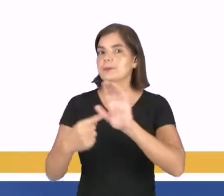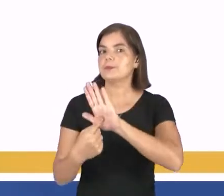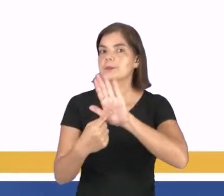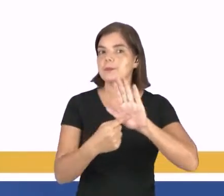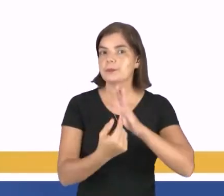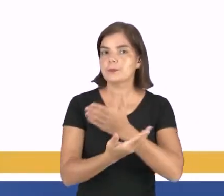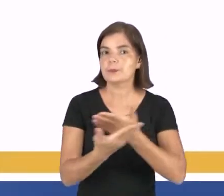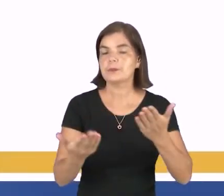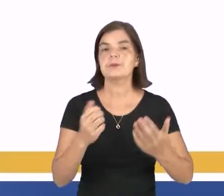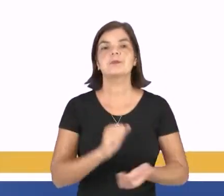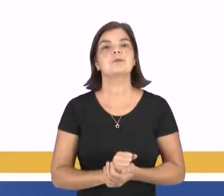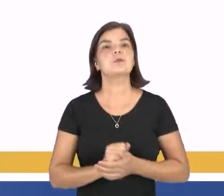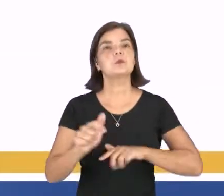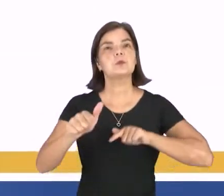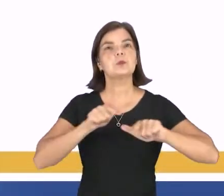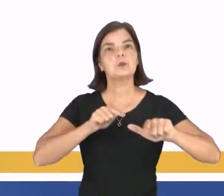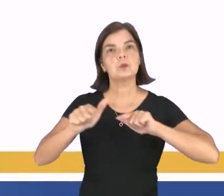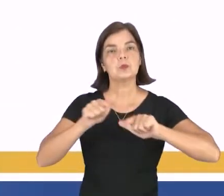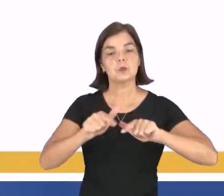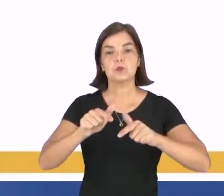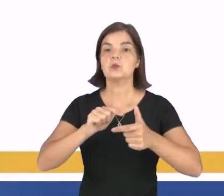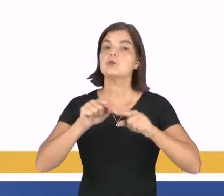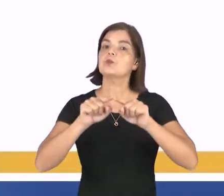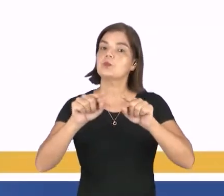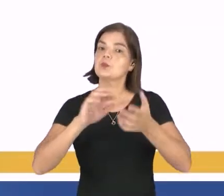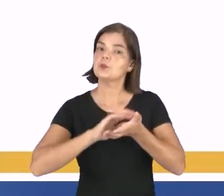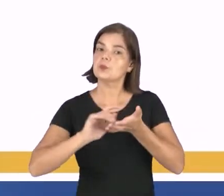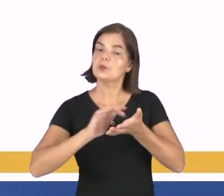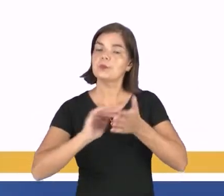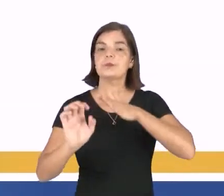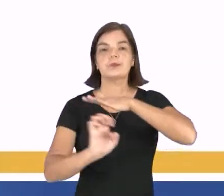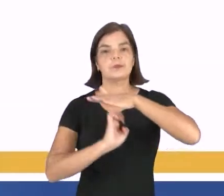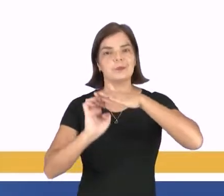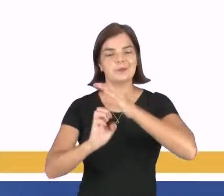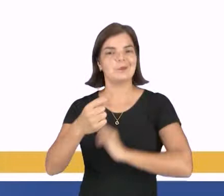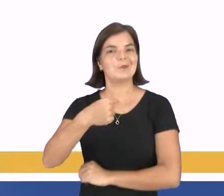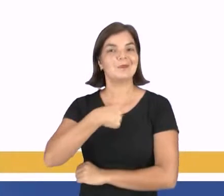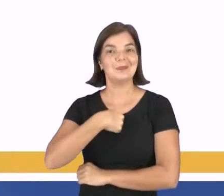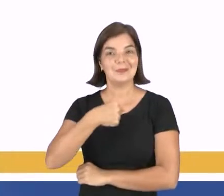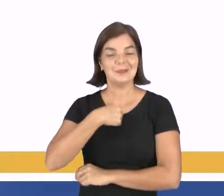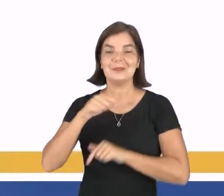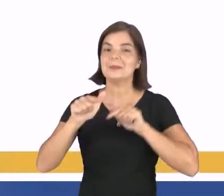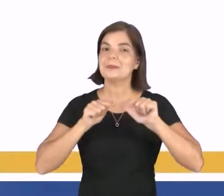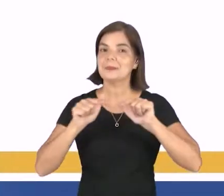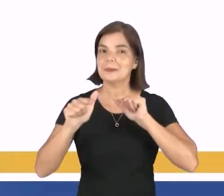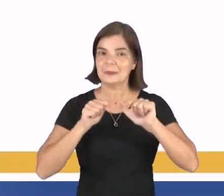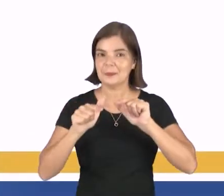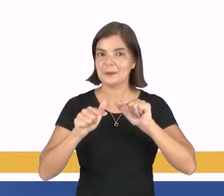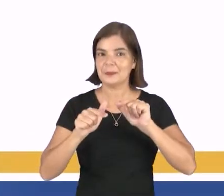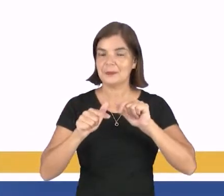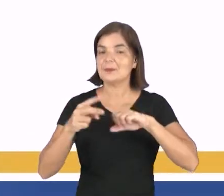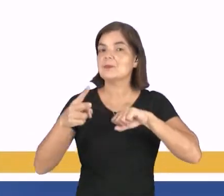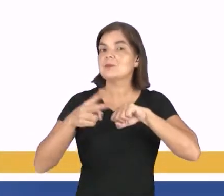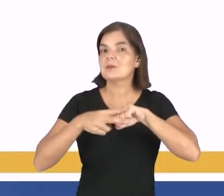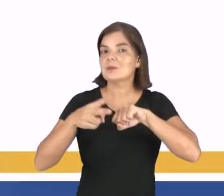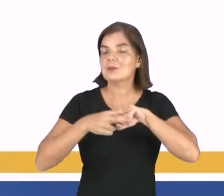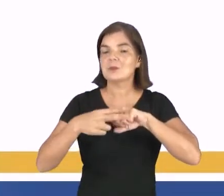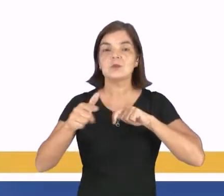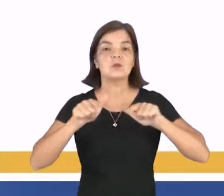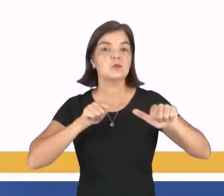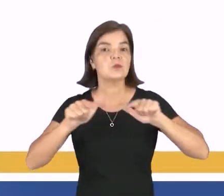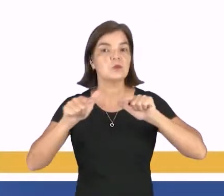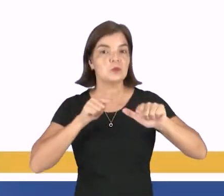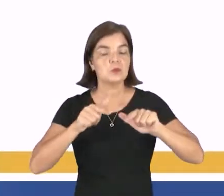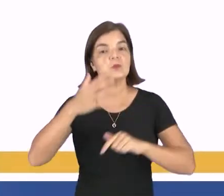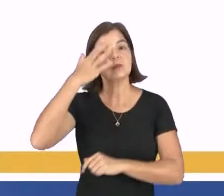vocês trabalho no escritório da empresa eu trabalho a forma verbal aí trabalho